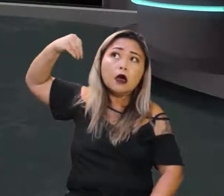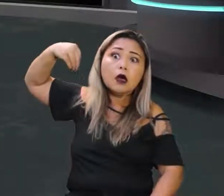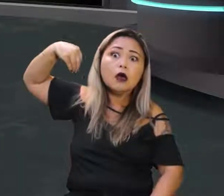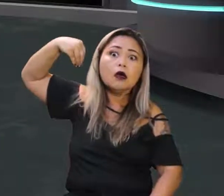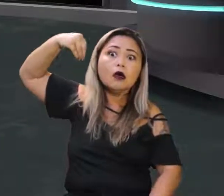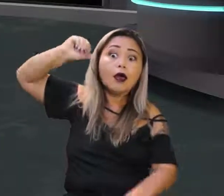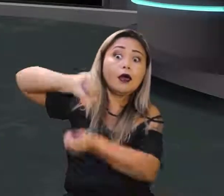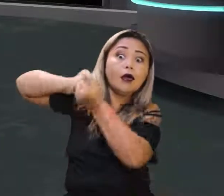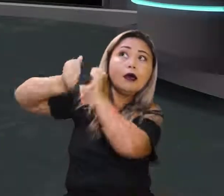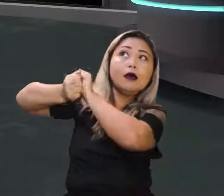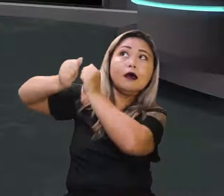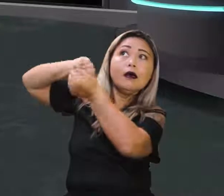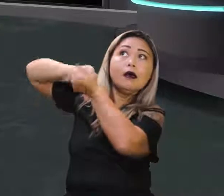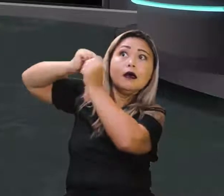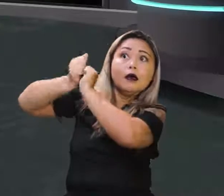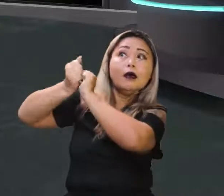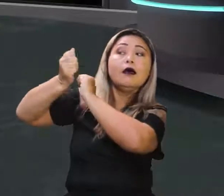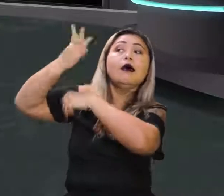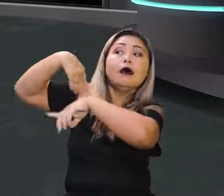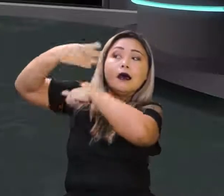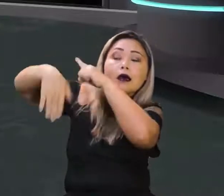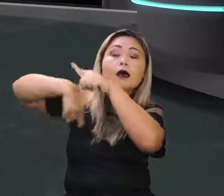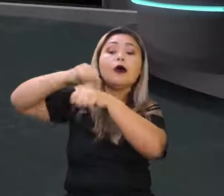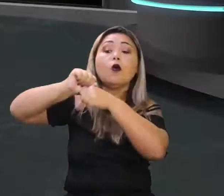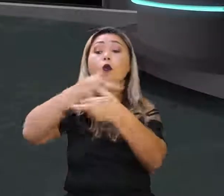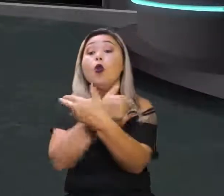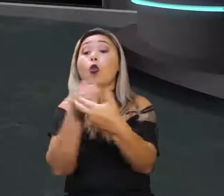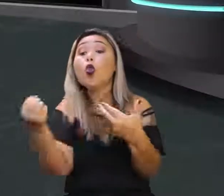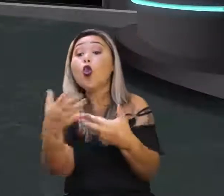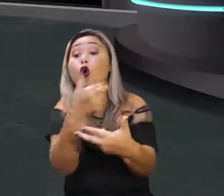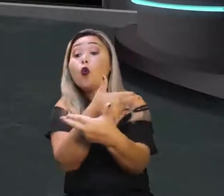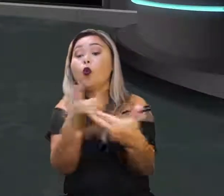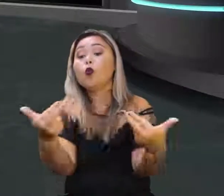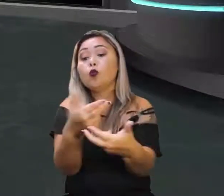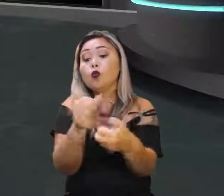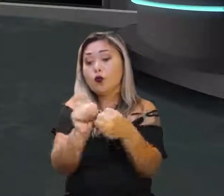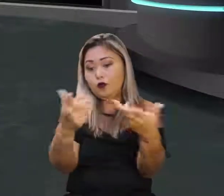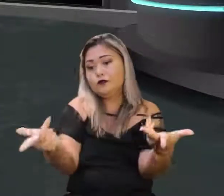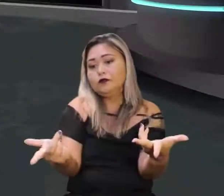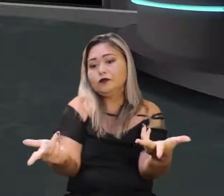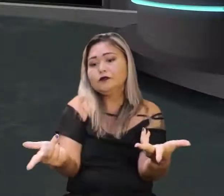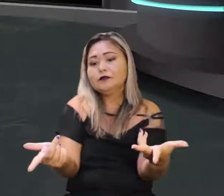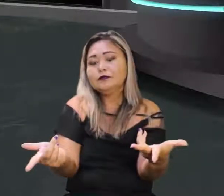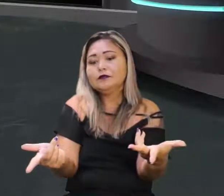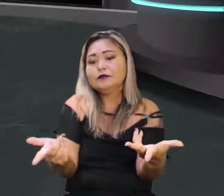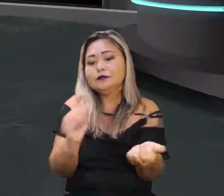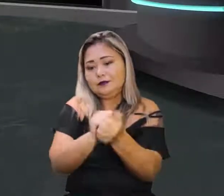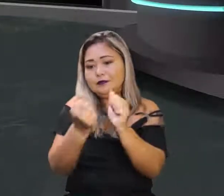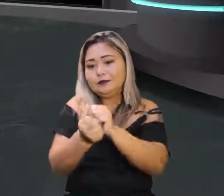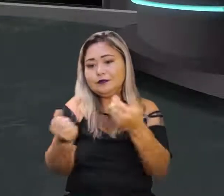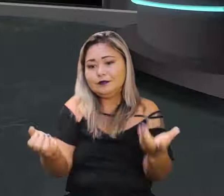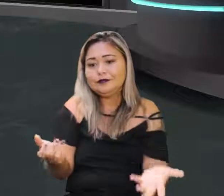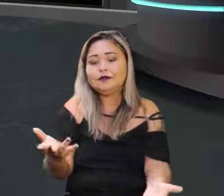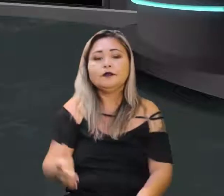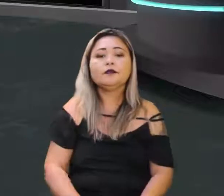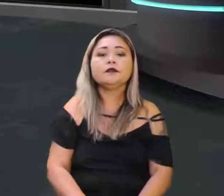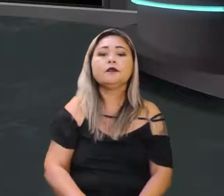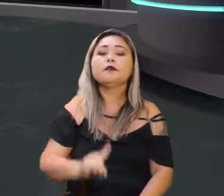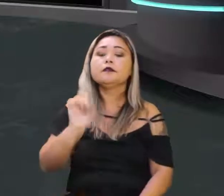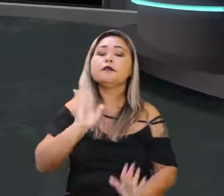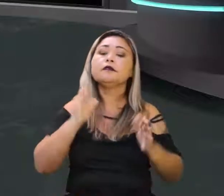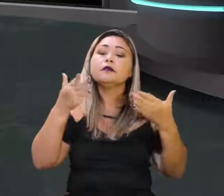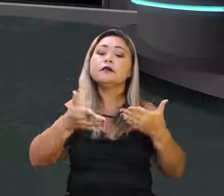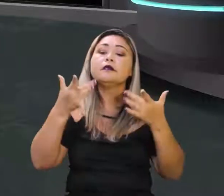atualizada com novas maneiras, com novos recursos. Certo. Então, a quem se